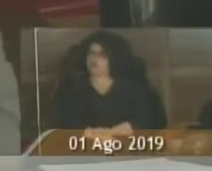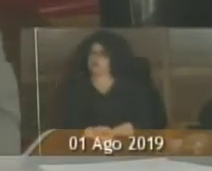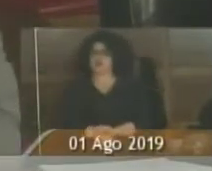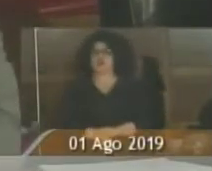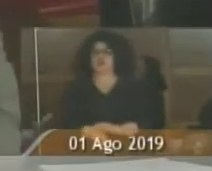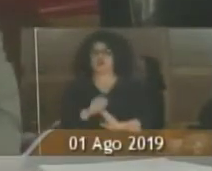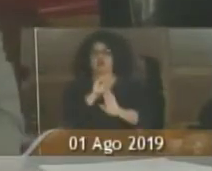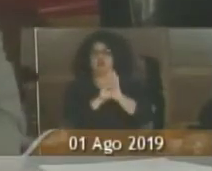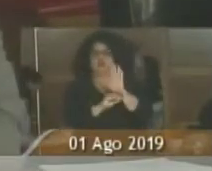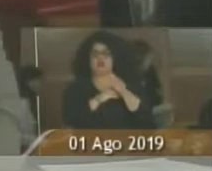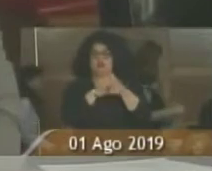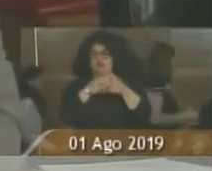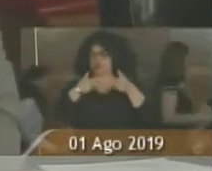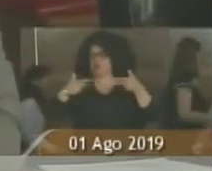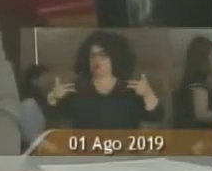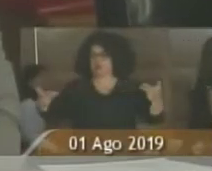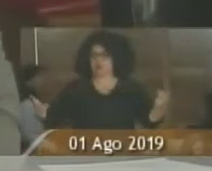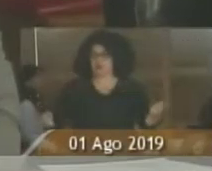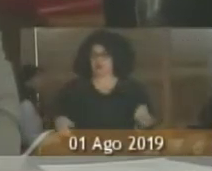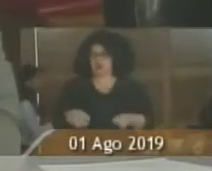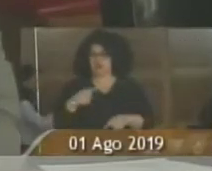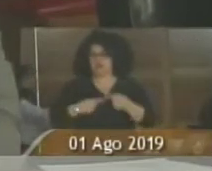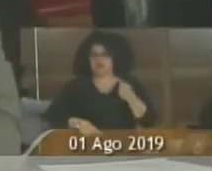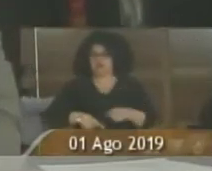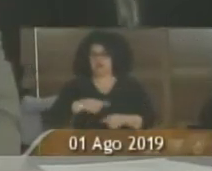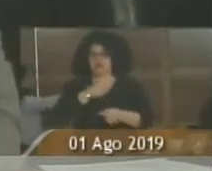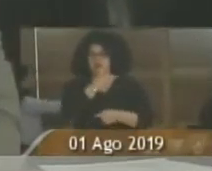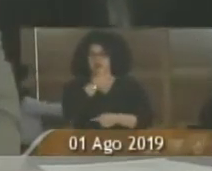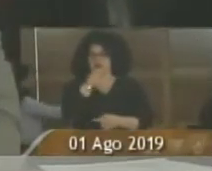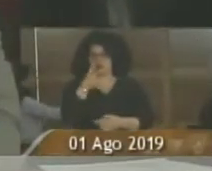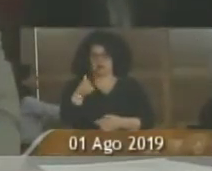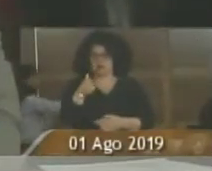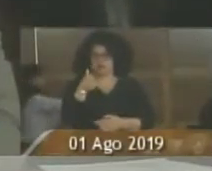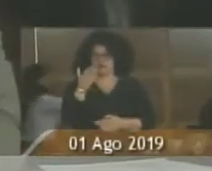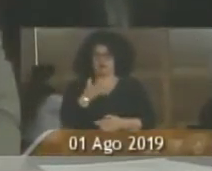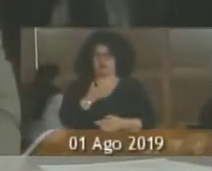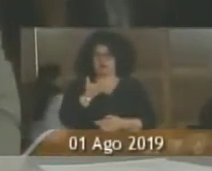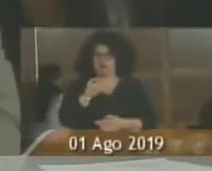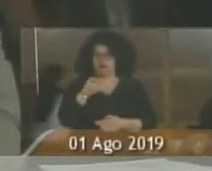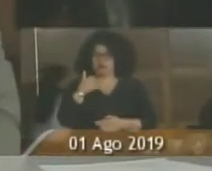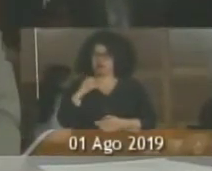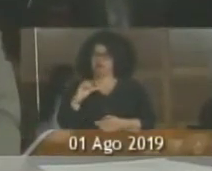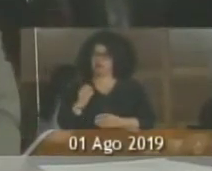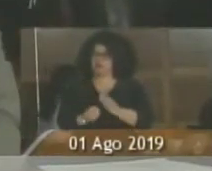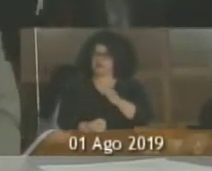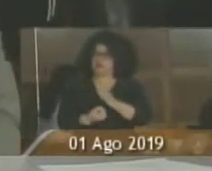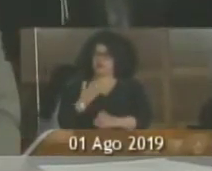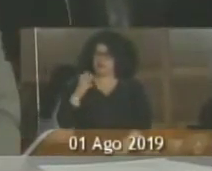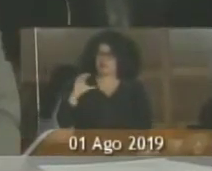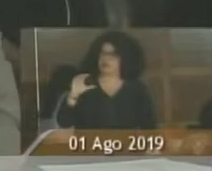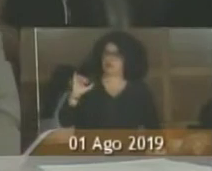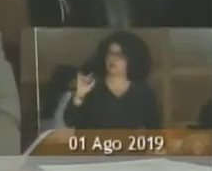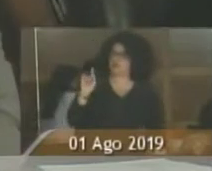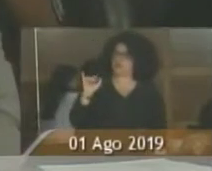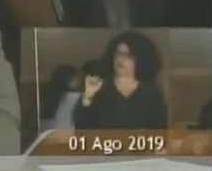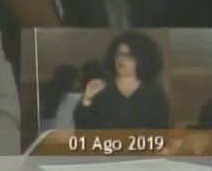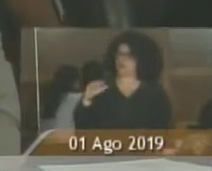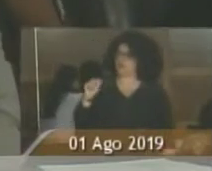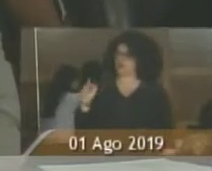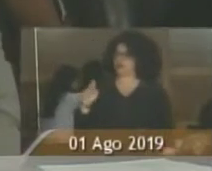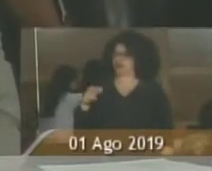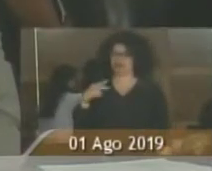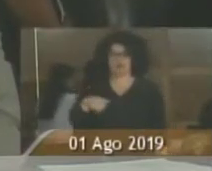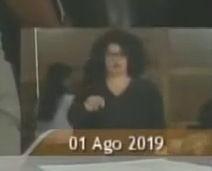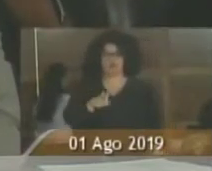Ofícios diversos. Ofício número 206, 2019. Autor Simpismar, solicitando o uso da tribuna plenária da